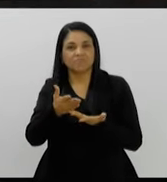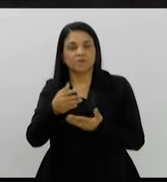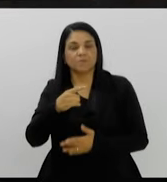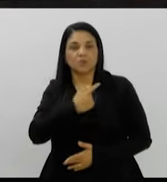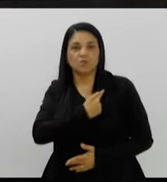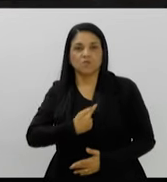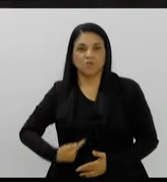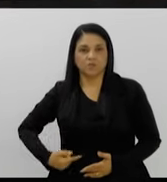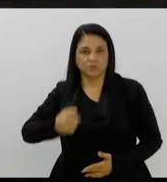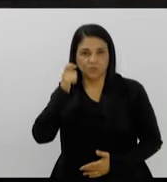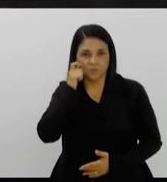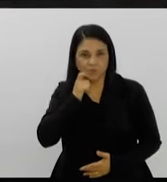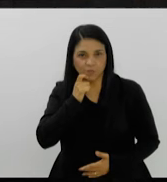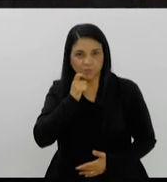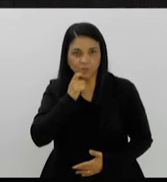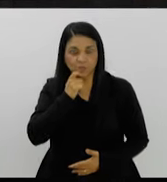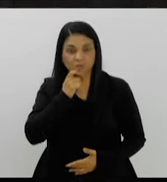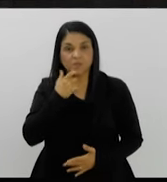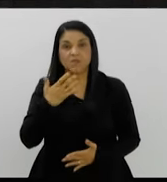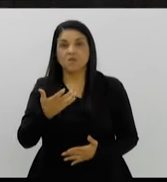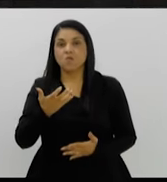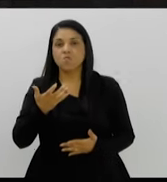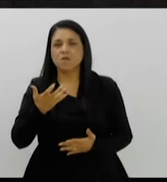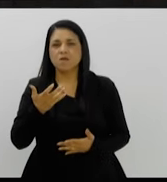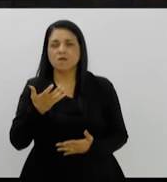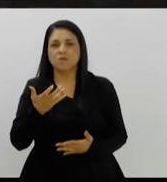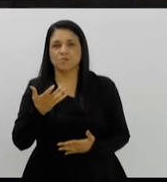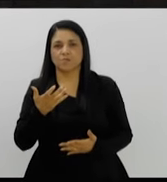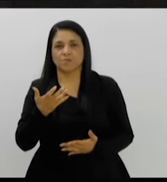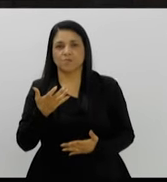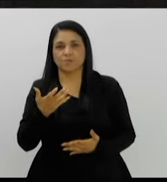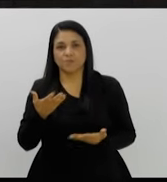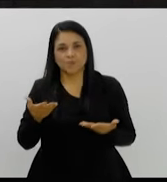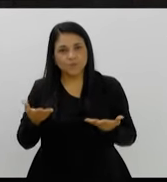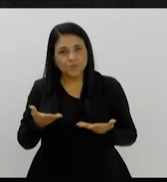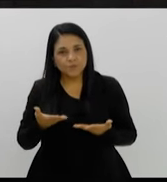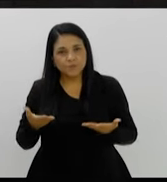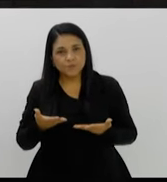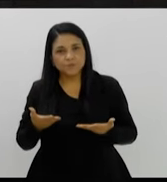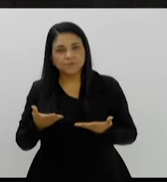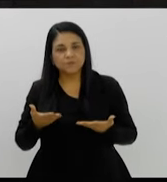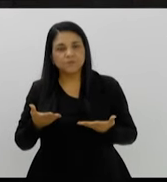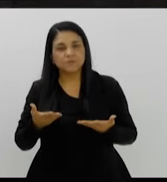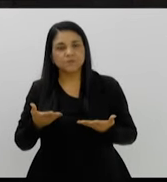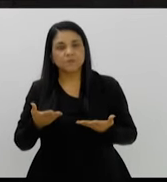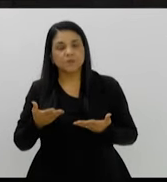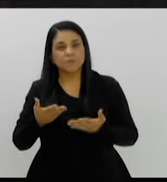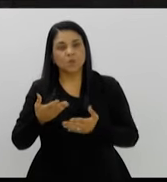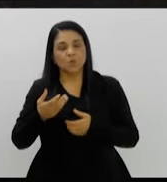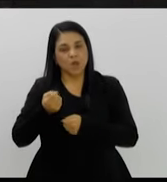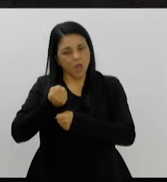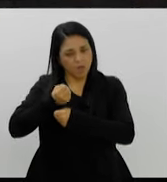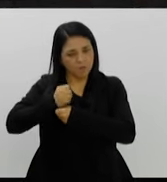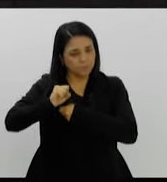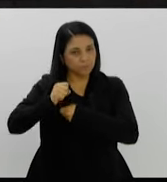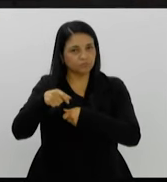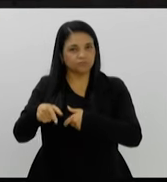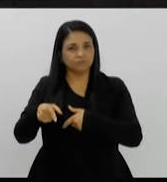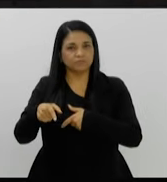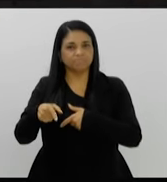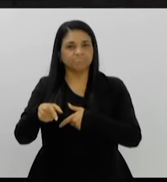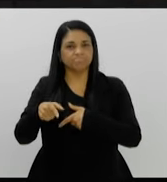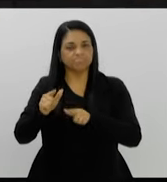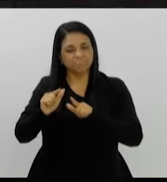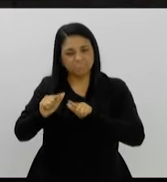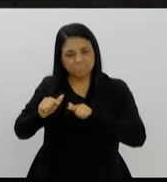Castro e eu quero aqui manifestar o meu repúdio as esses atos